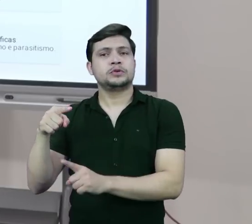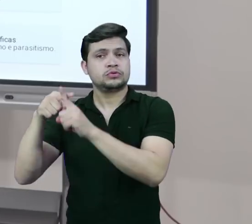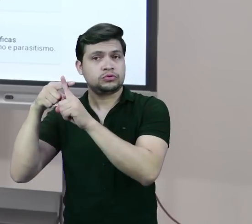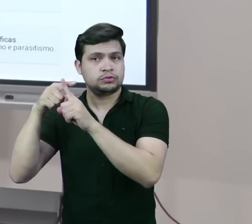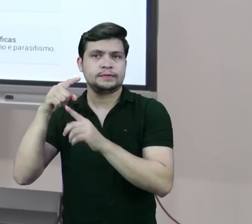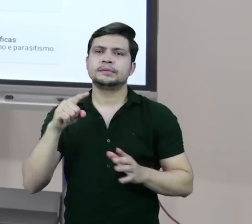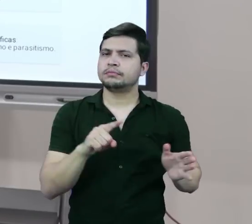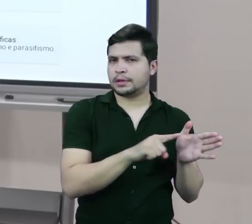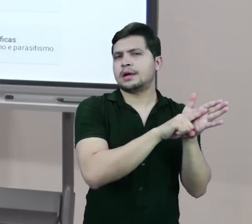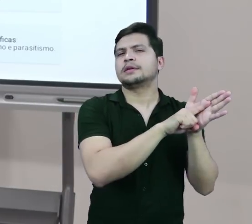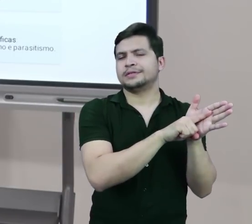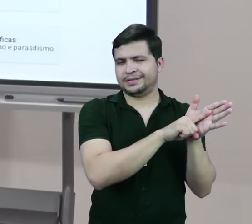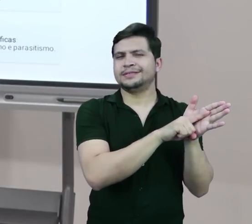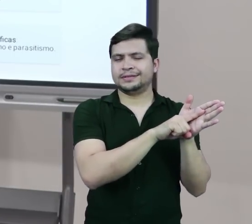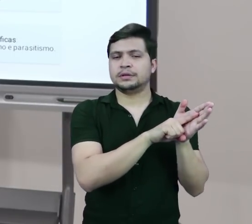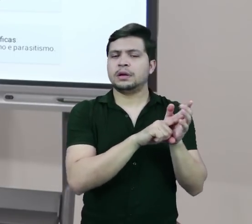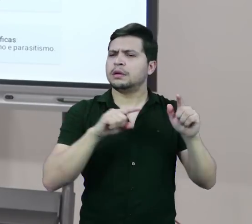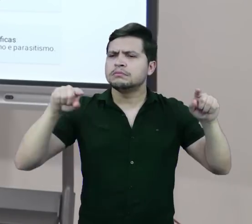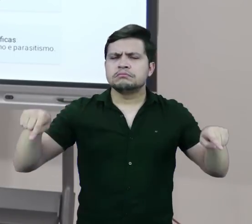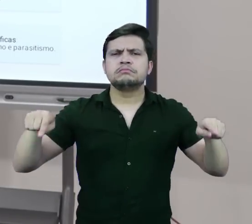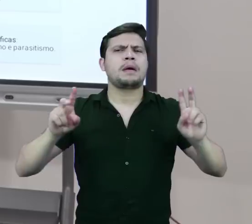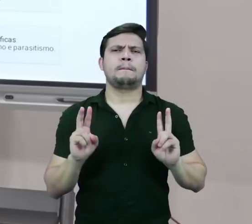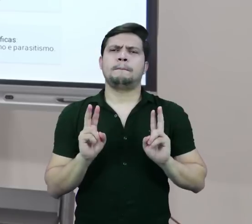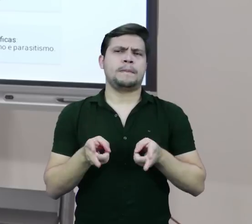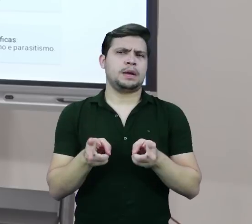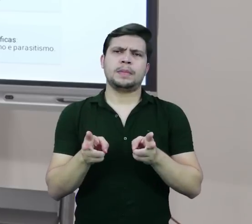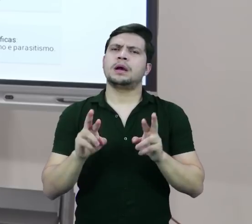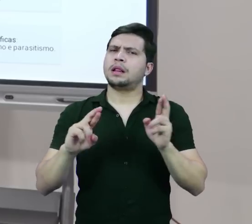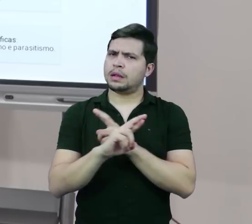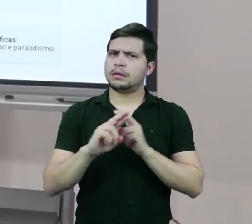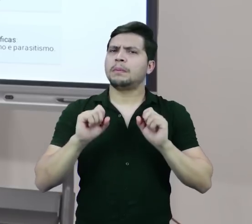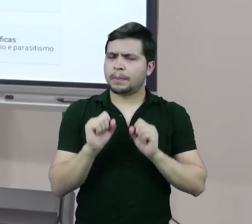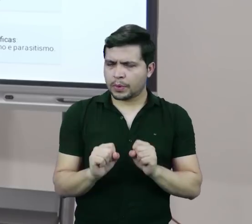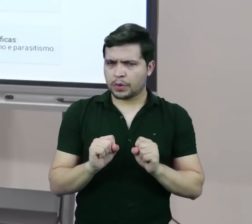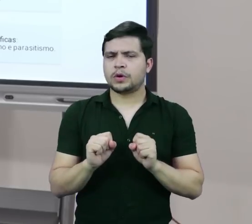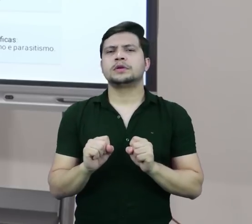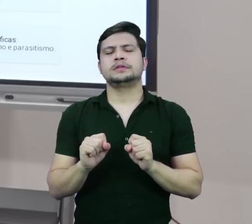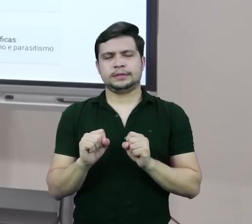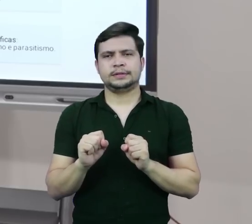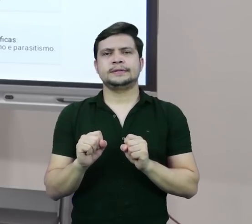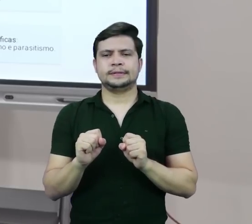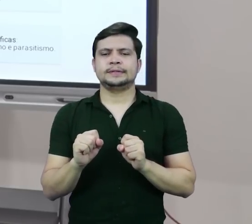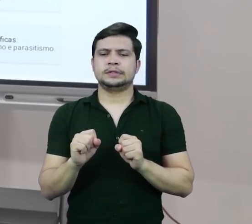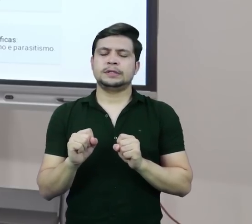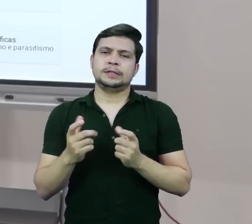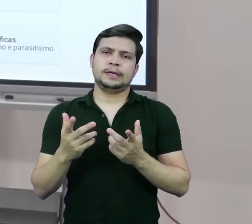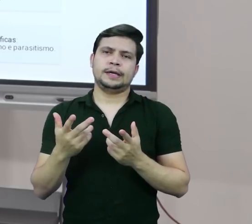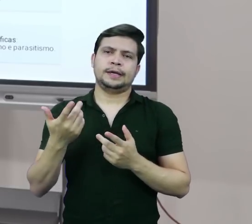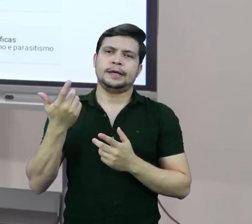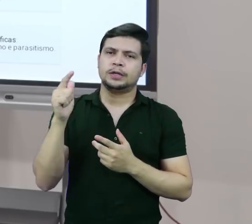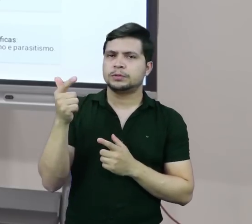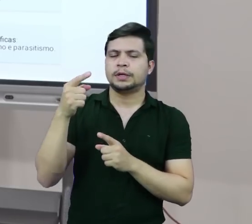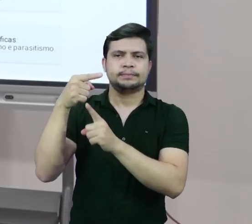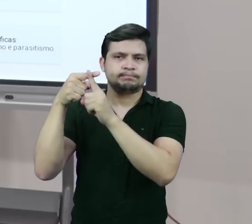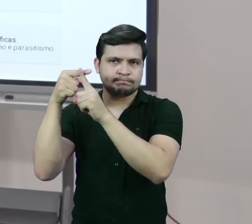harmônicas, desarmônicas, intraespecíficas e interespecíficas. Então, uma mesma relação, ela pode ser desarmônica e intraespecífica,